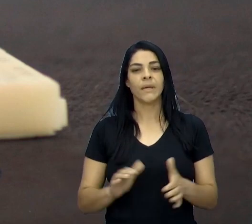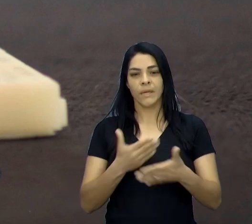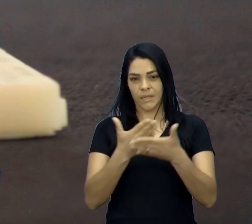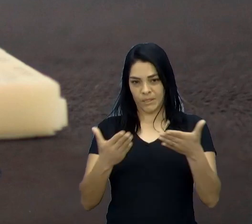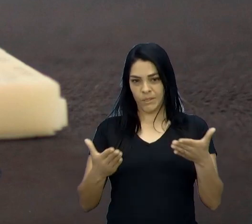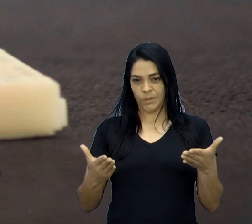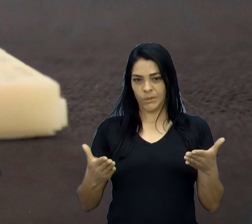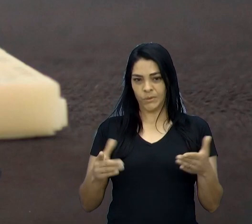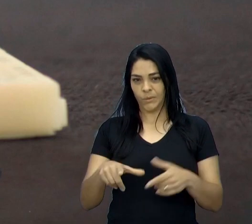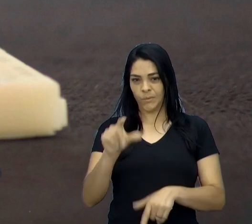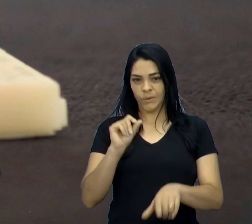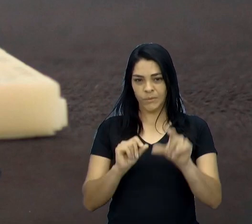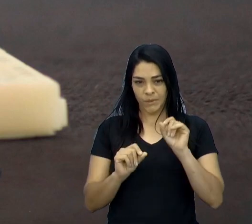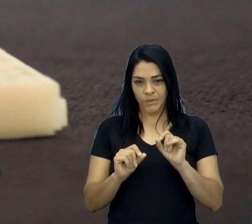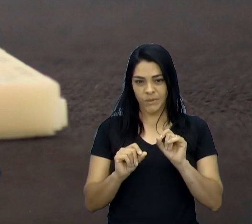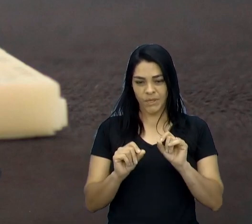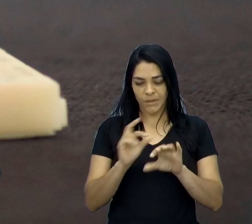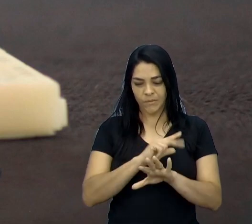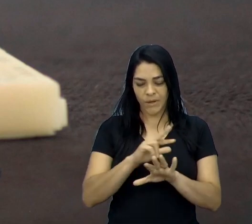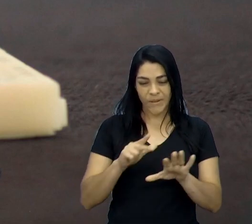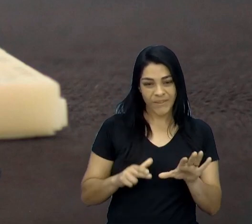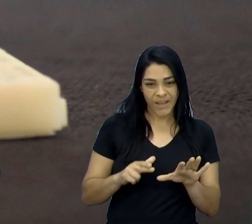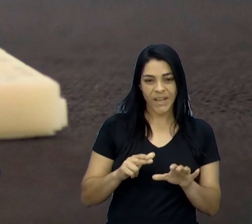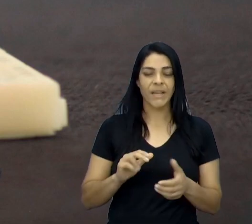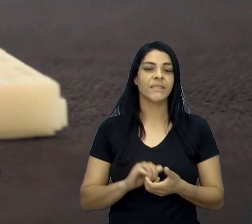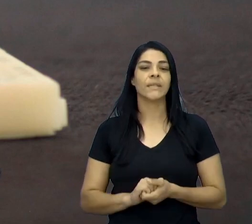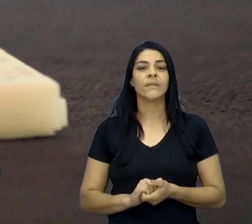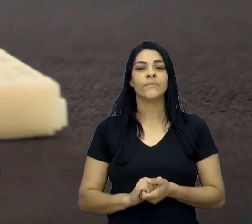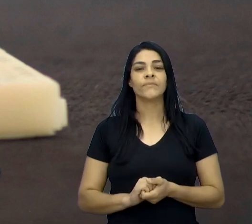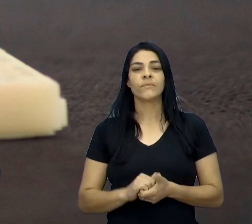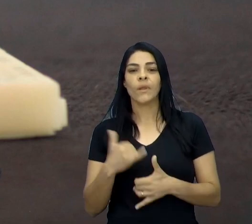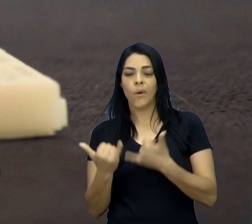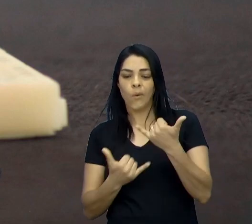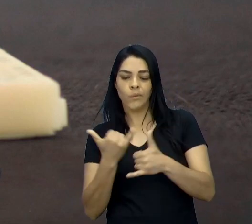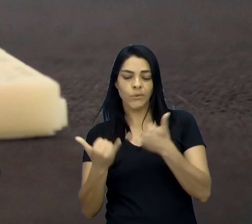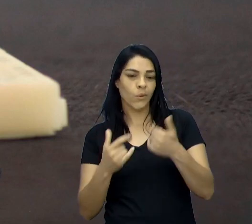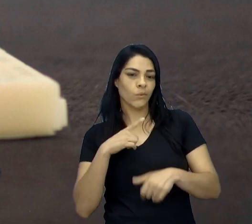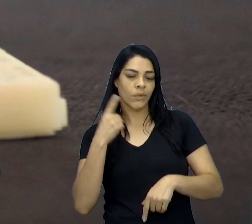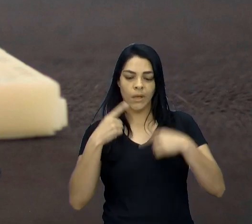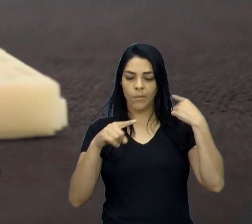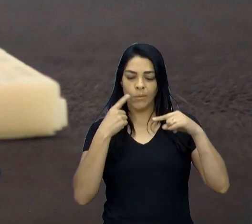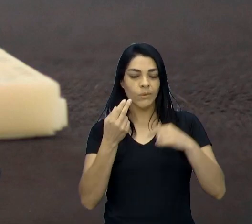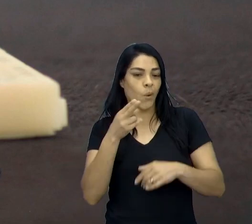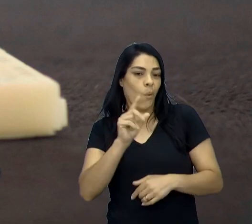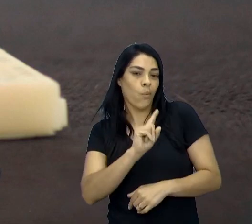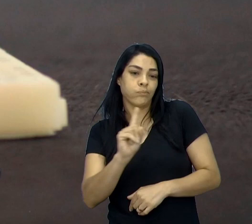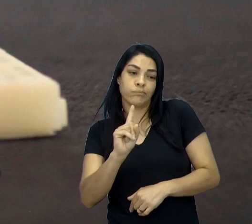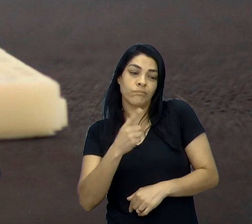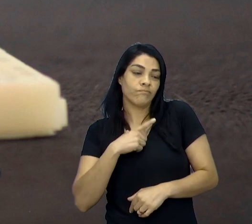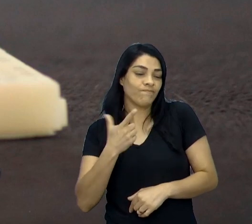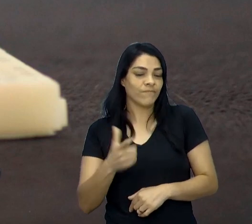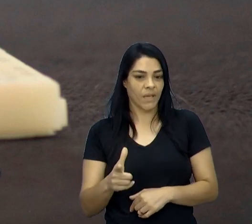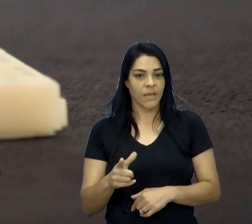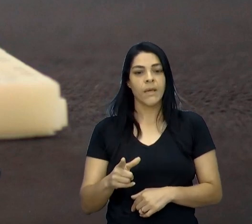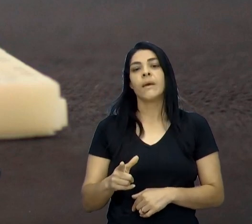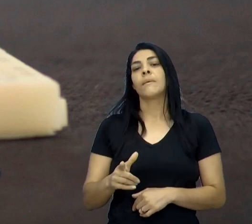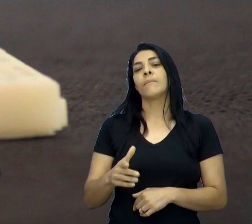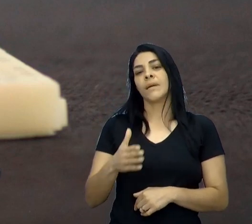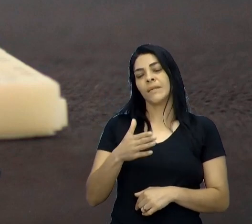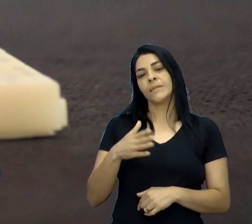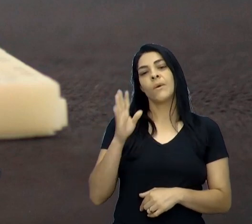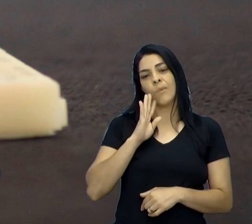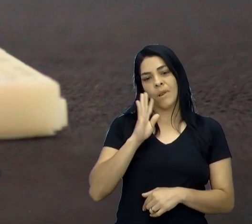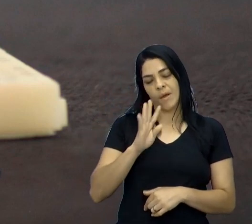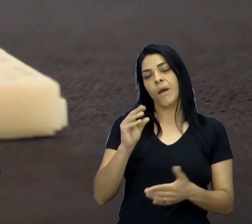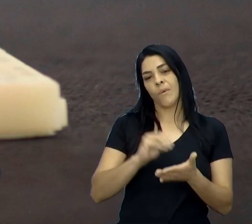as variáveis. Esse jogo aqui pode ter som ou não, tá? Mas o legal é você colocar um som, porque às vezes